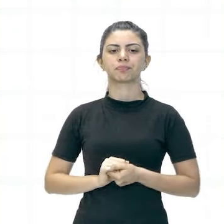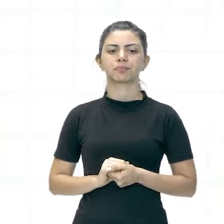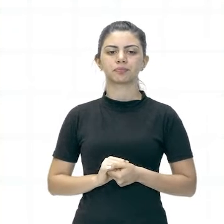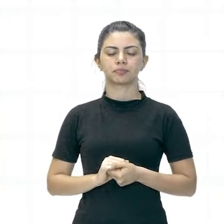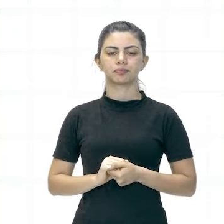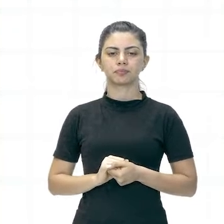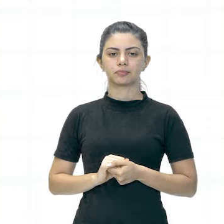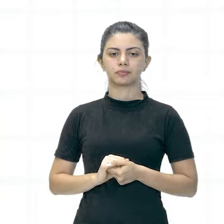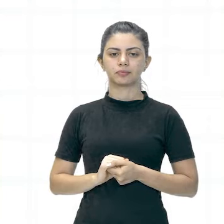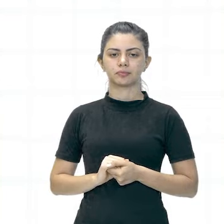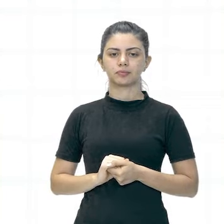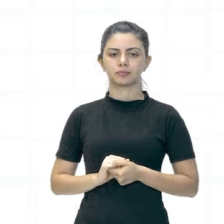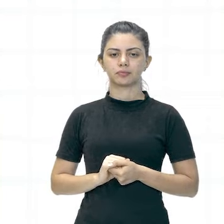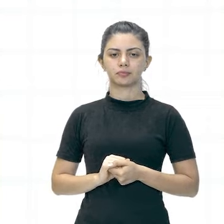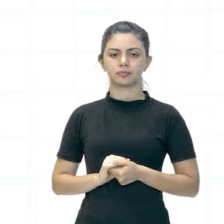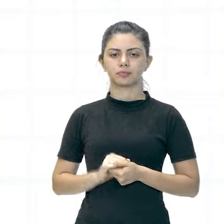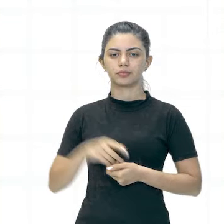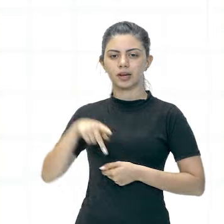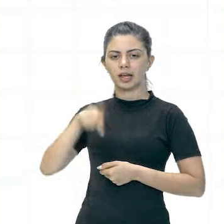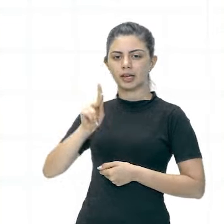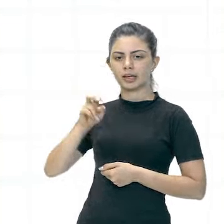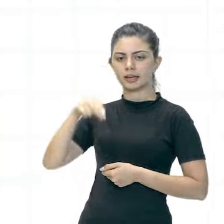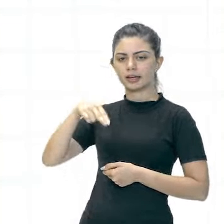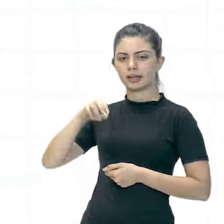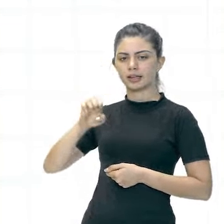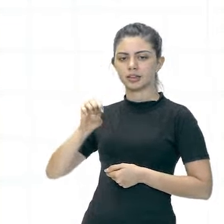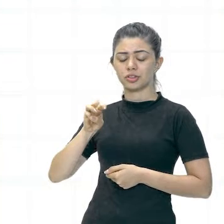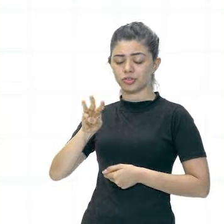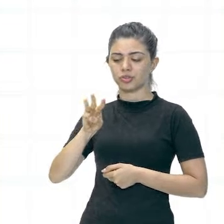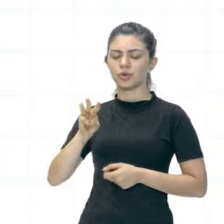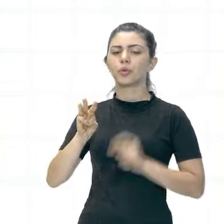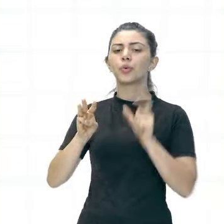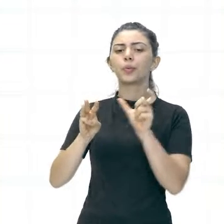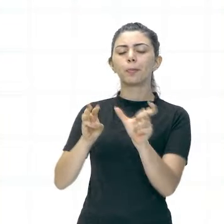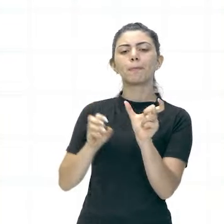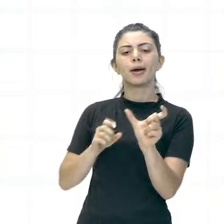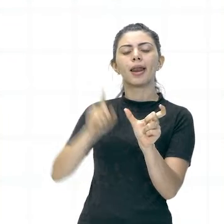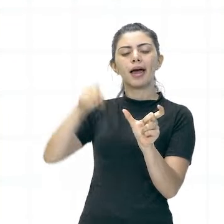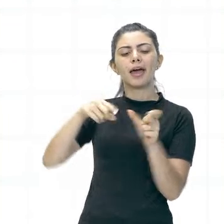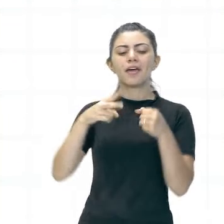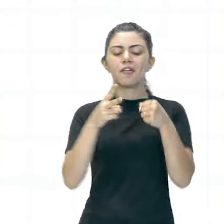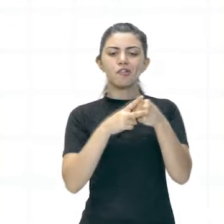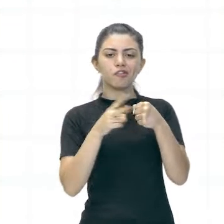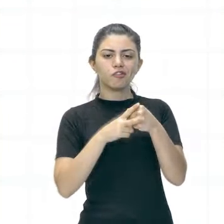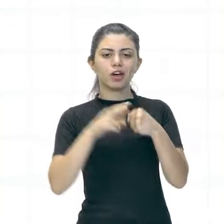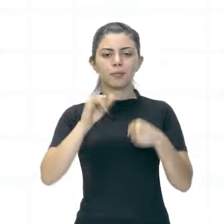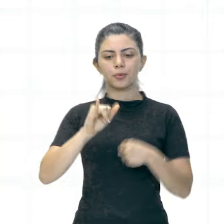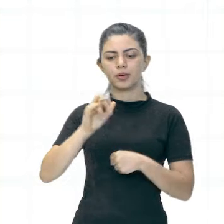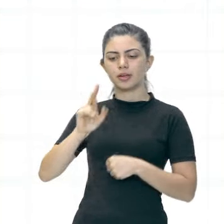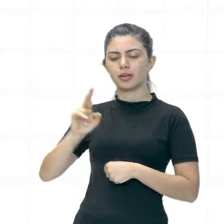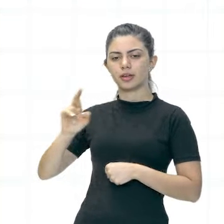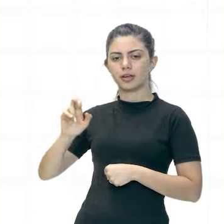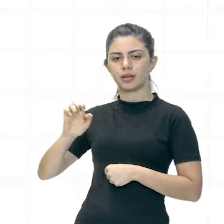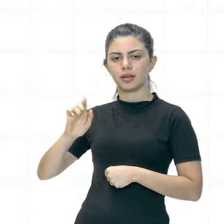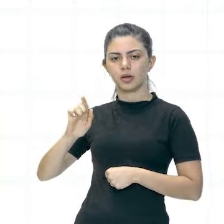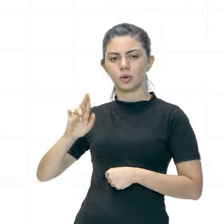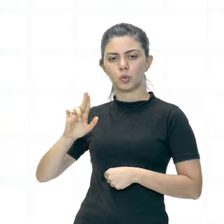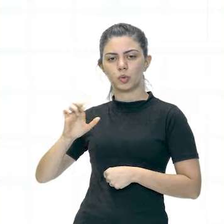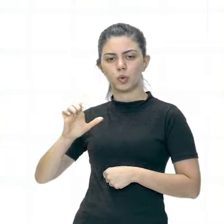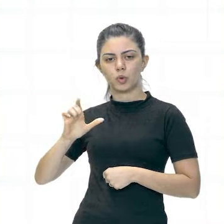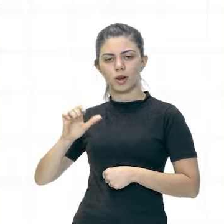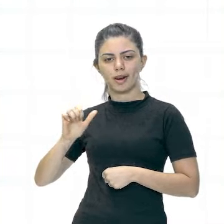several stands and knew. O verbo knew é um verbo irregular, não é? Ele vem do